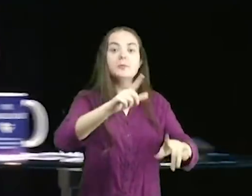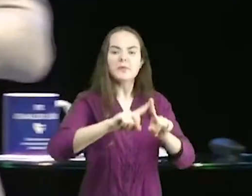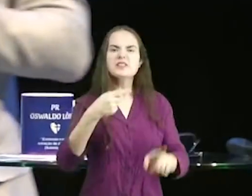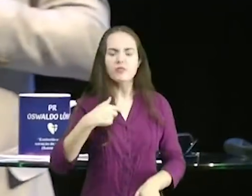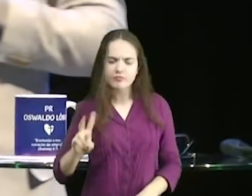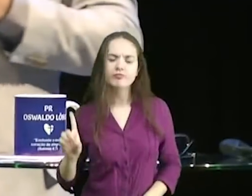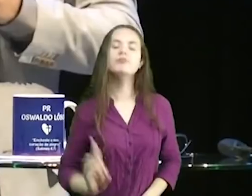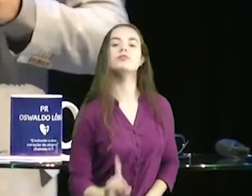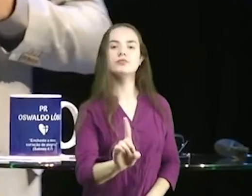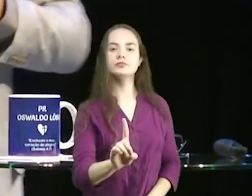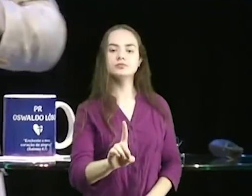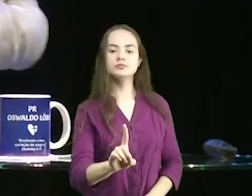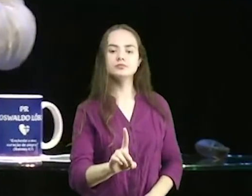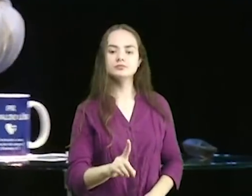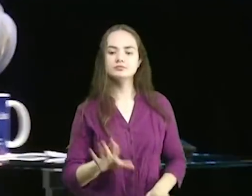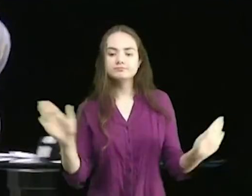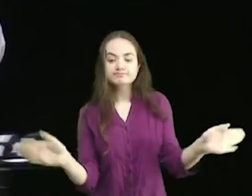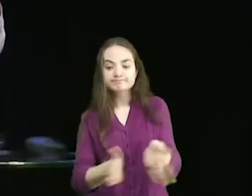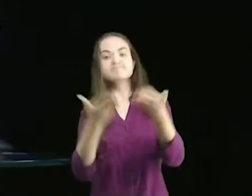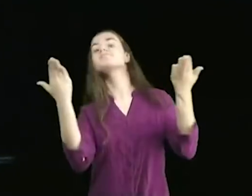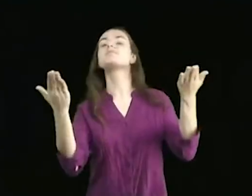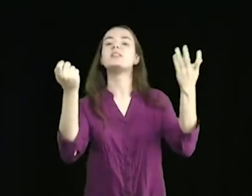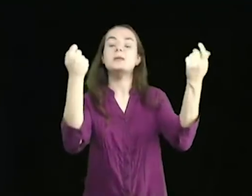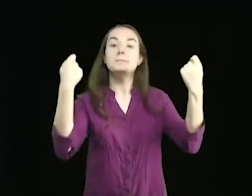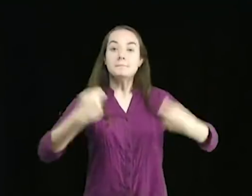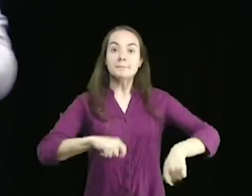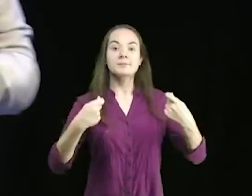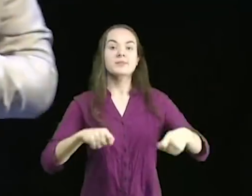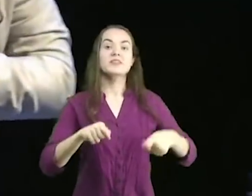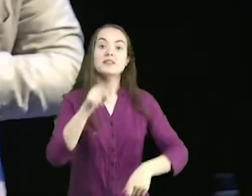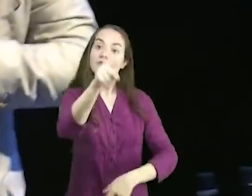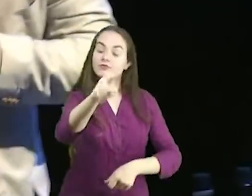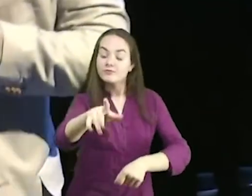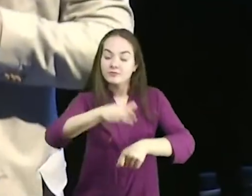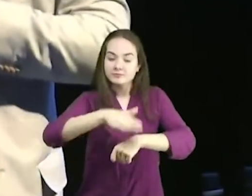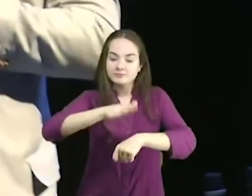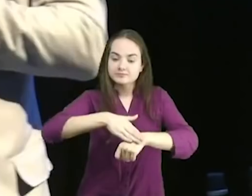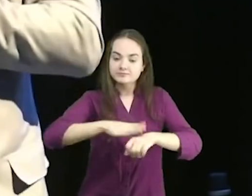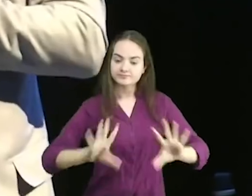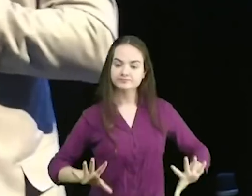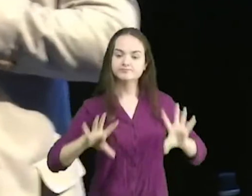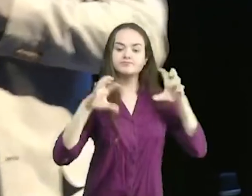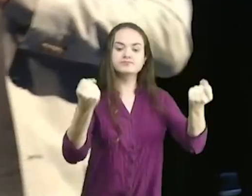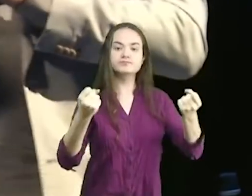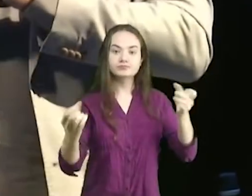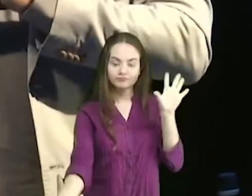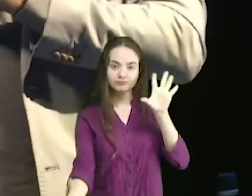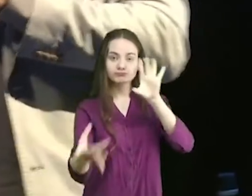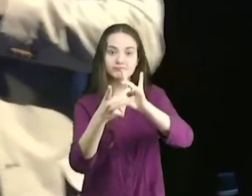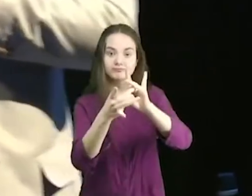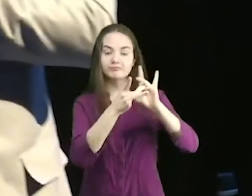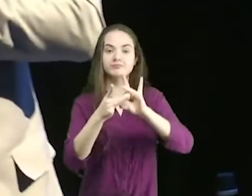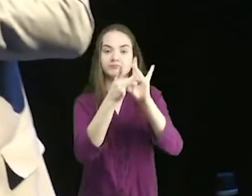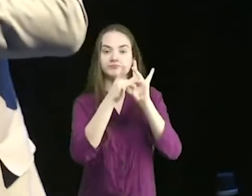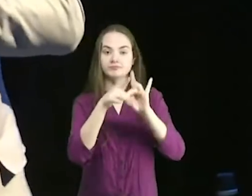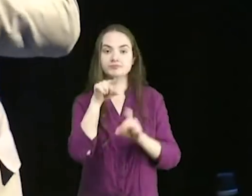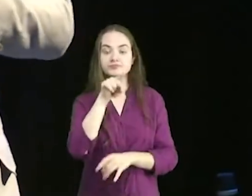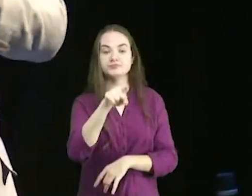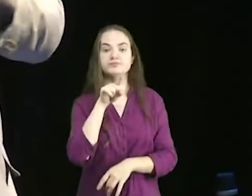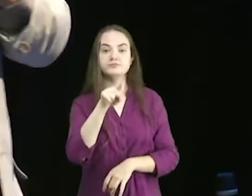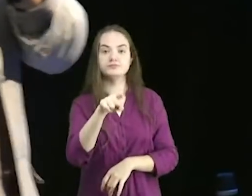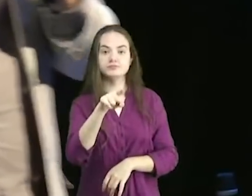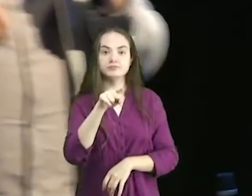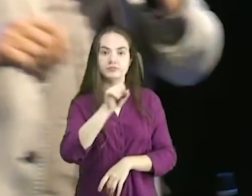água. O milagre exige que você participe. Você não é a fonte